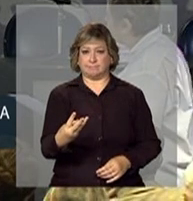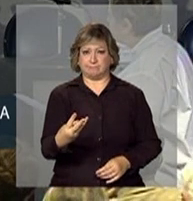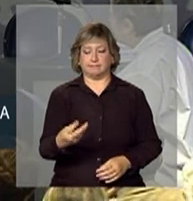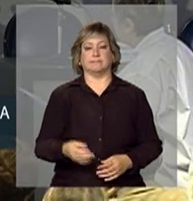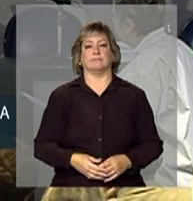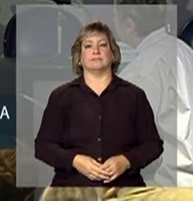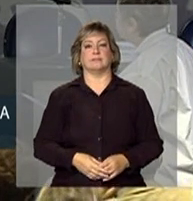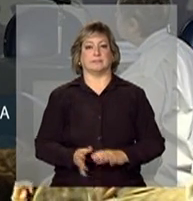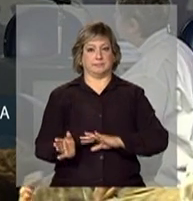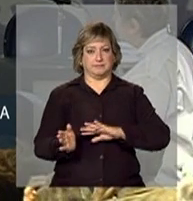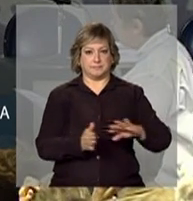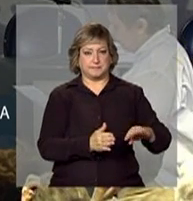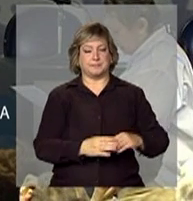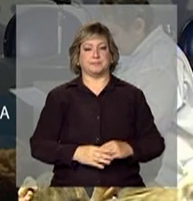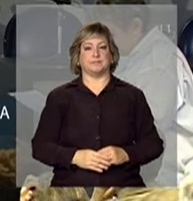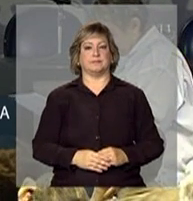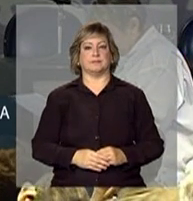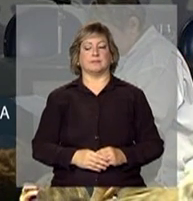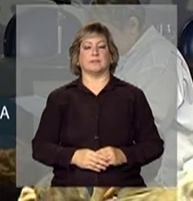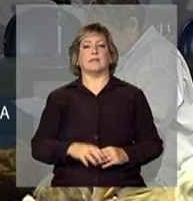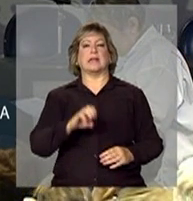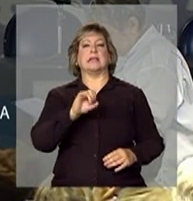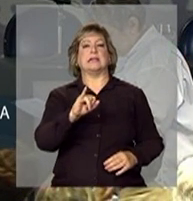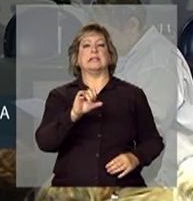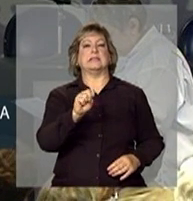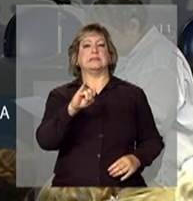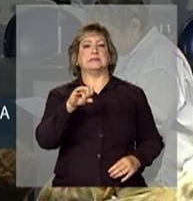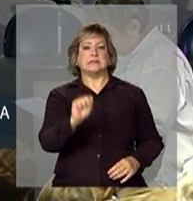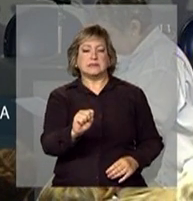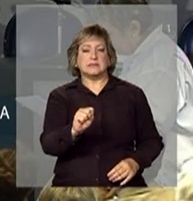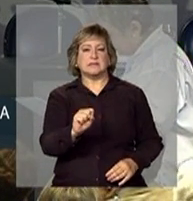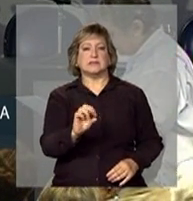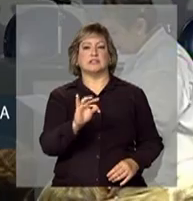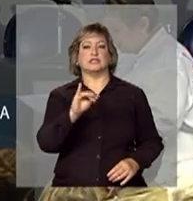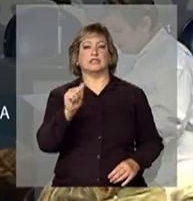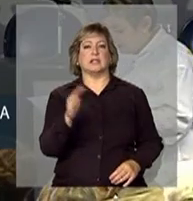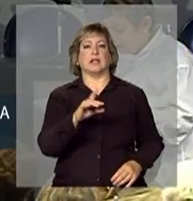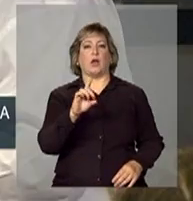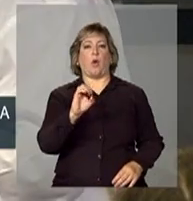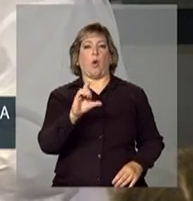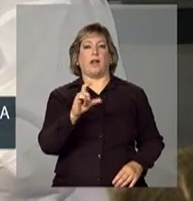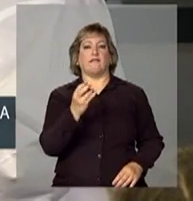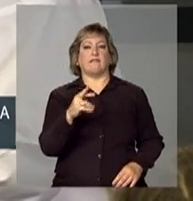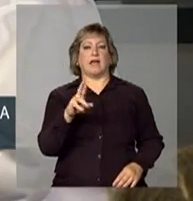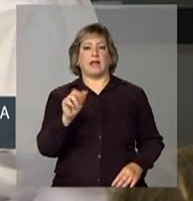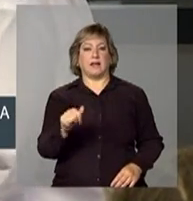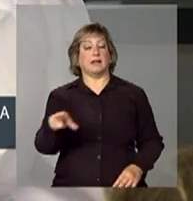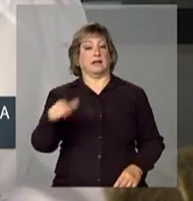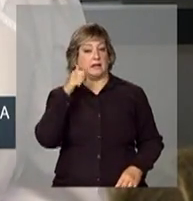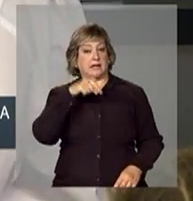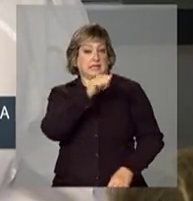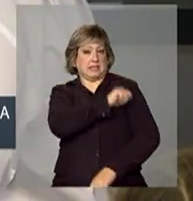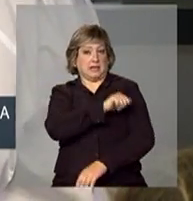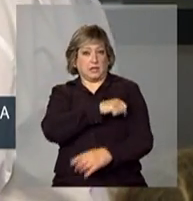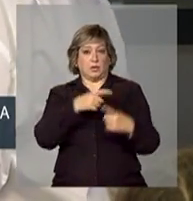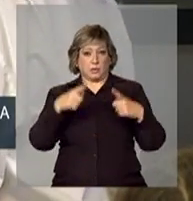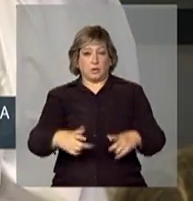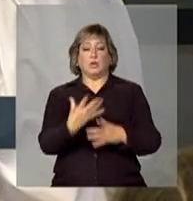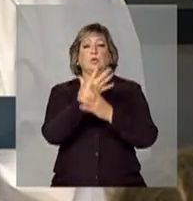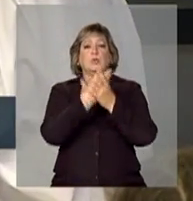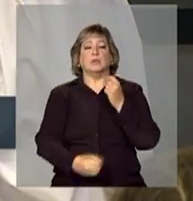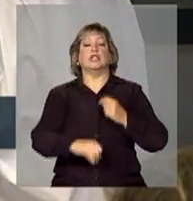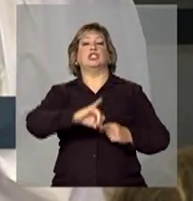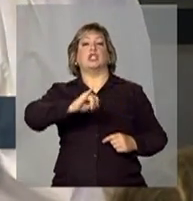Podemos virar o quadro? Isso. Isis Dias de Oliveira desaparece no Rio de Janeiro em janeiro